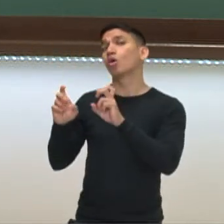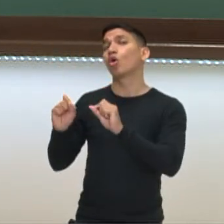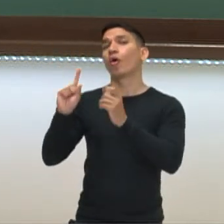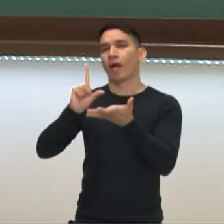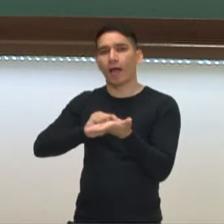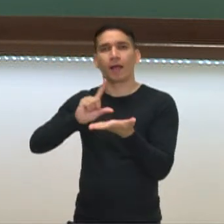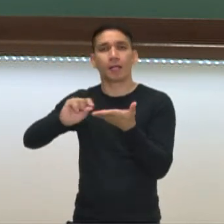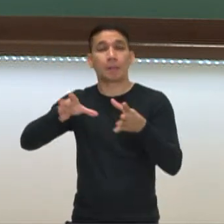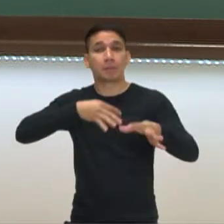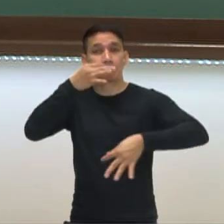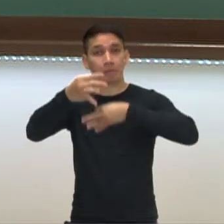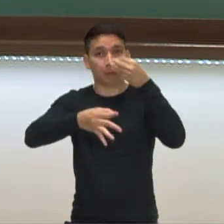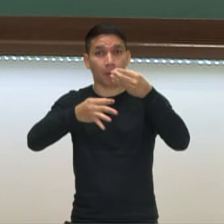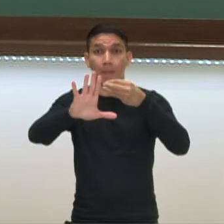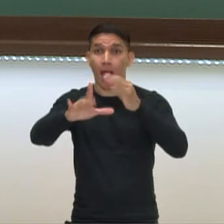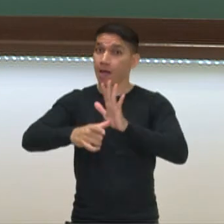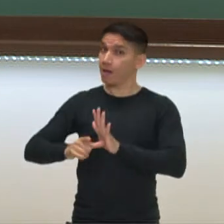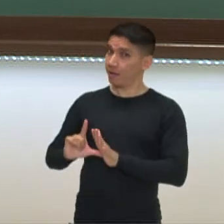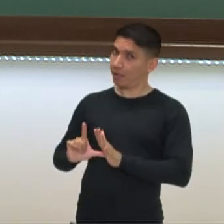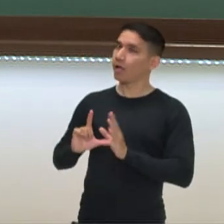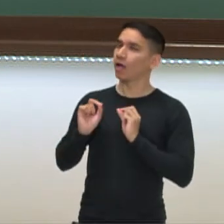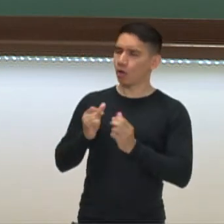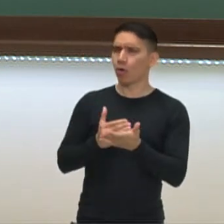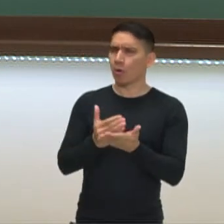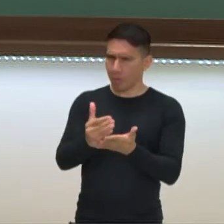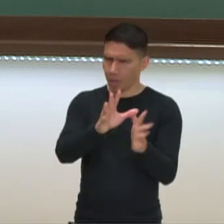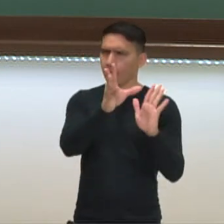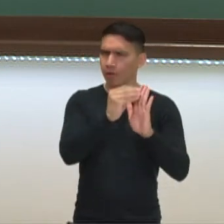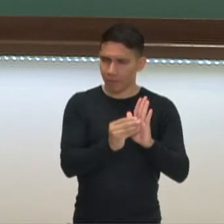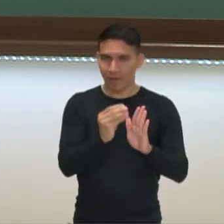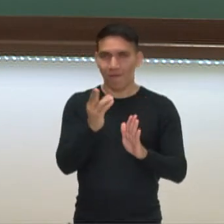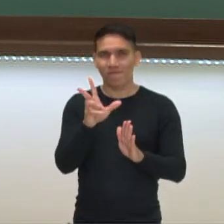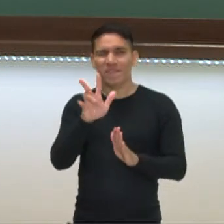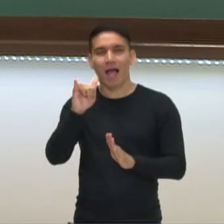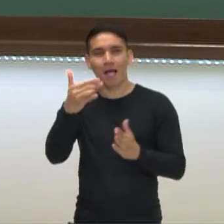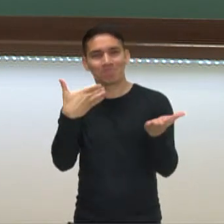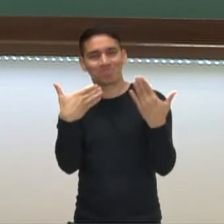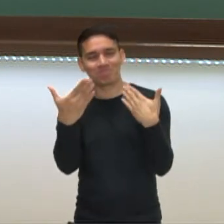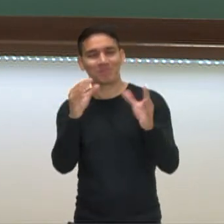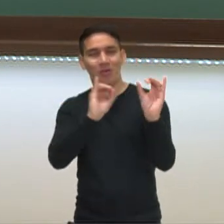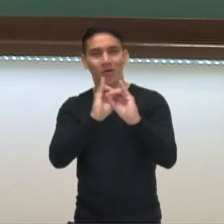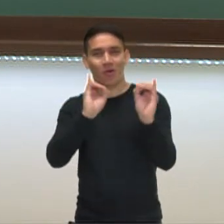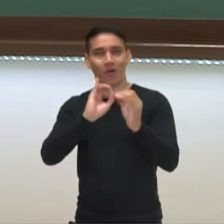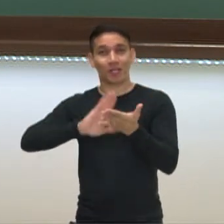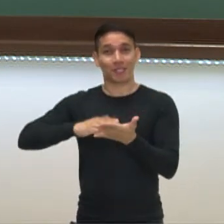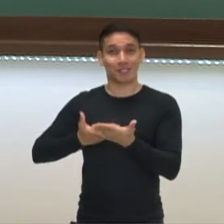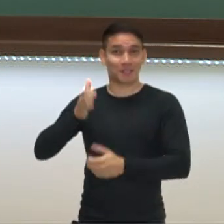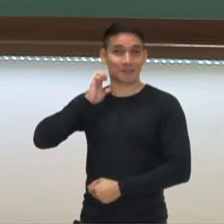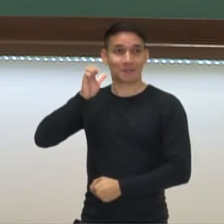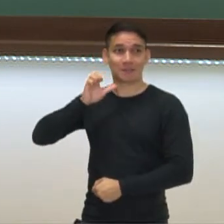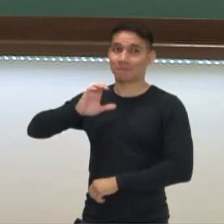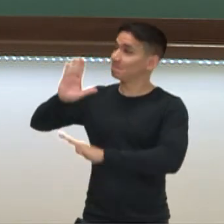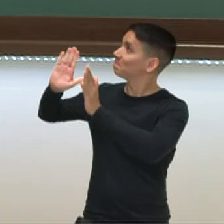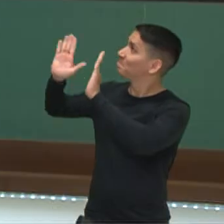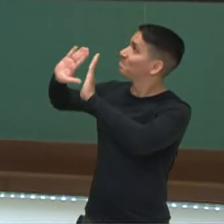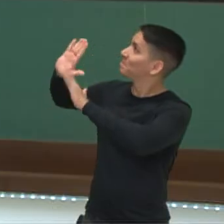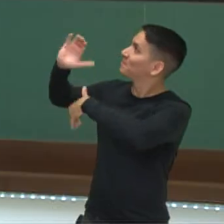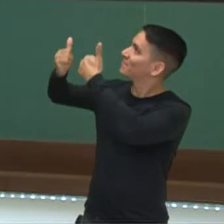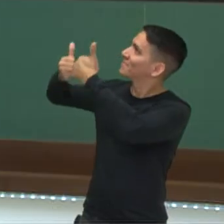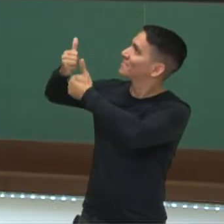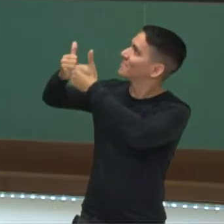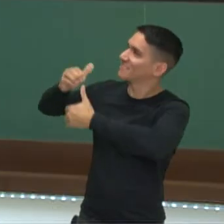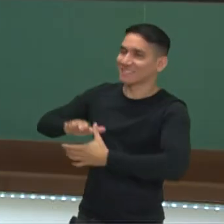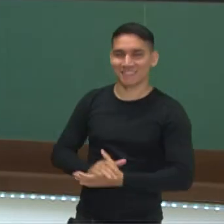artigo de opinião. Mas antes de irmos aos conteúdos, vamos cumprimentar o nosso intérprete Ézio. Tudo bem,